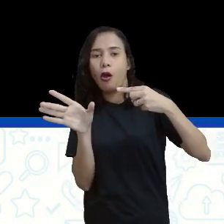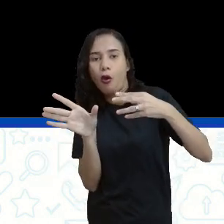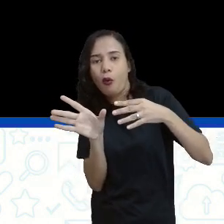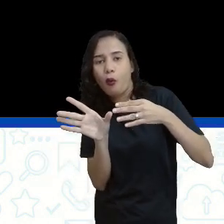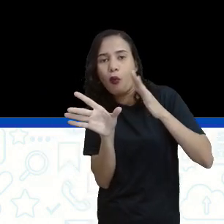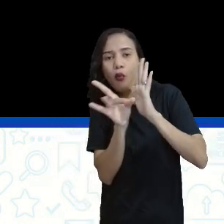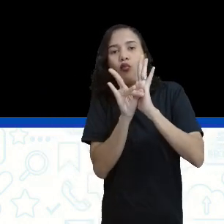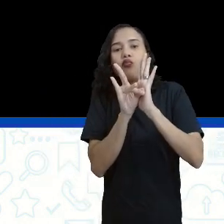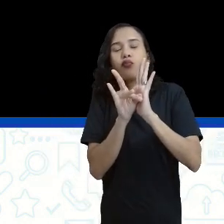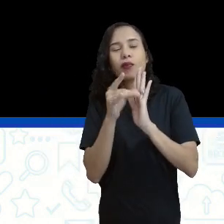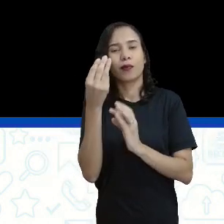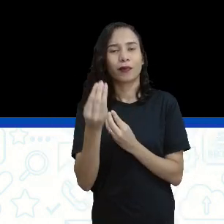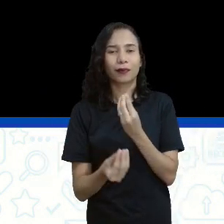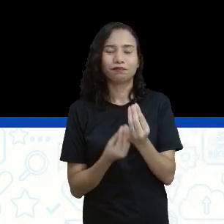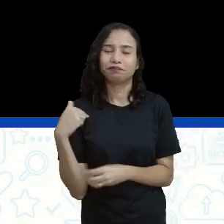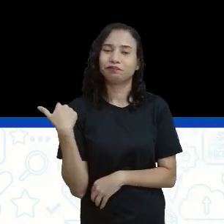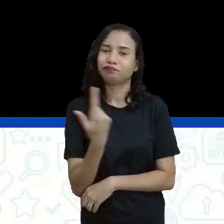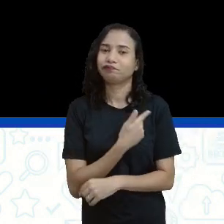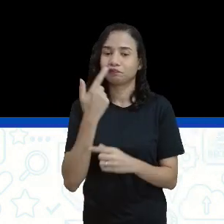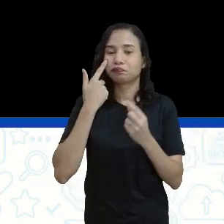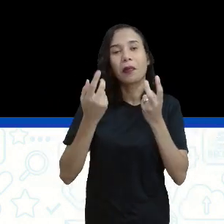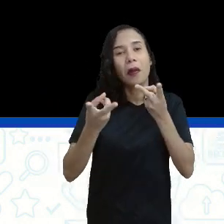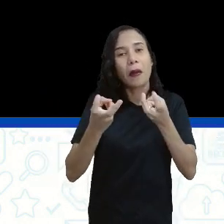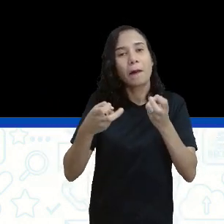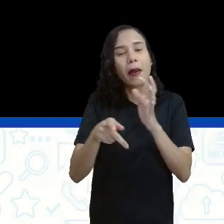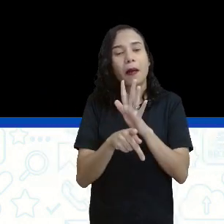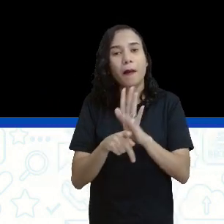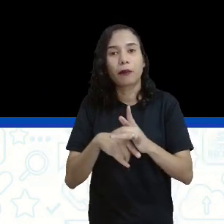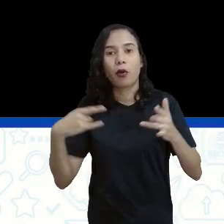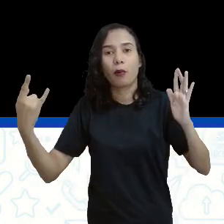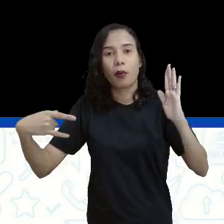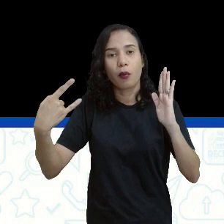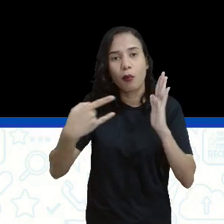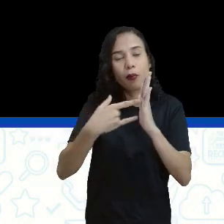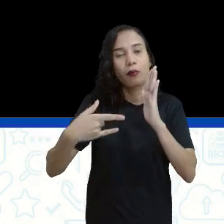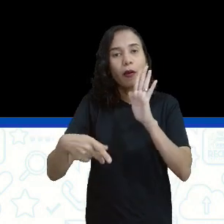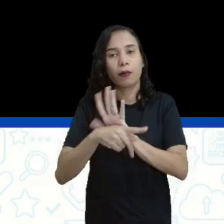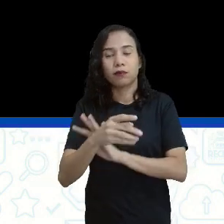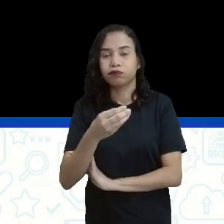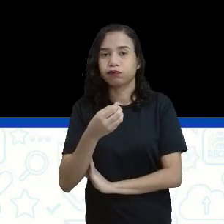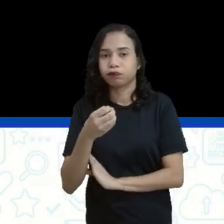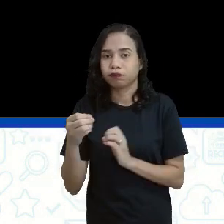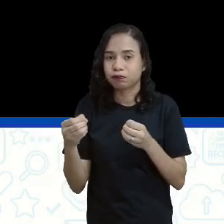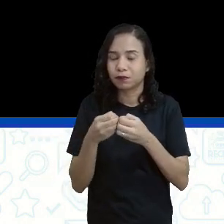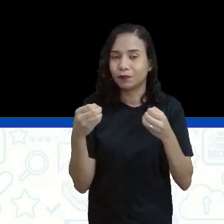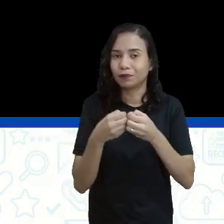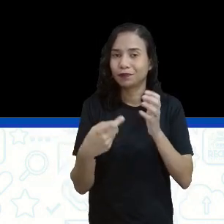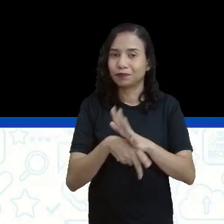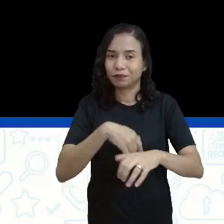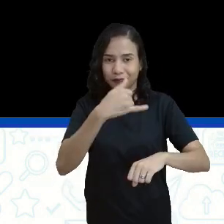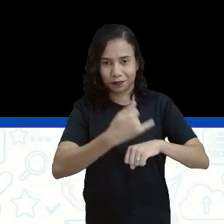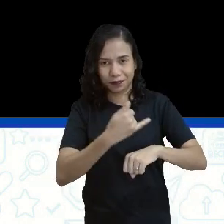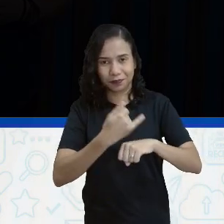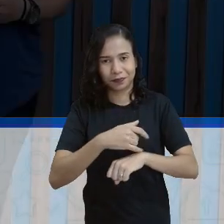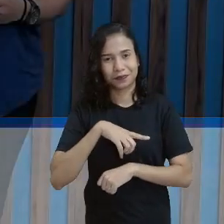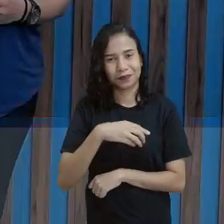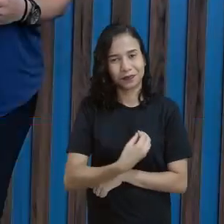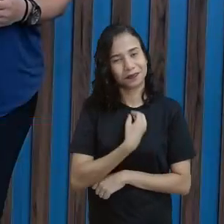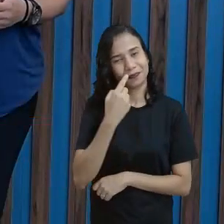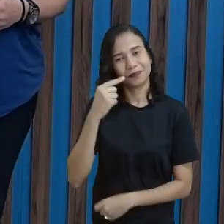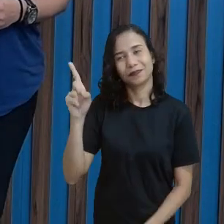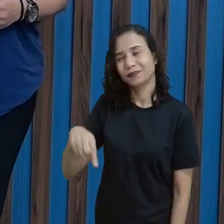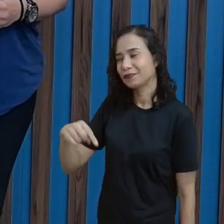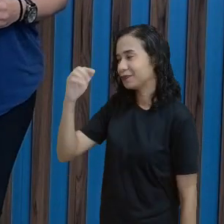Que é o que acontece aí quando a gente percebe, né? Que o ímã está se aproximando de uma substância metálica, né? Pois